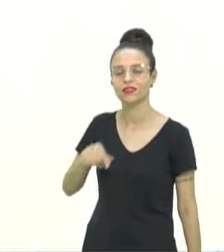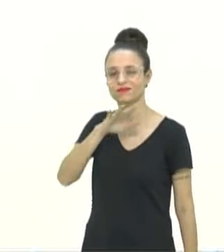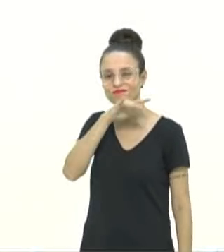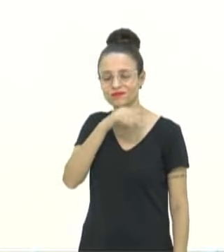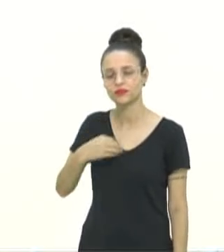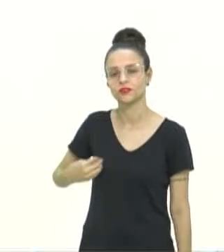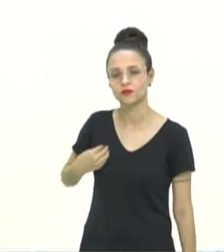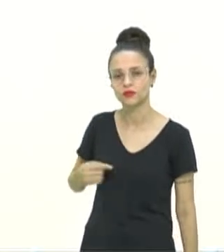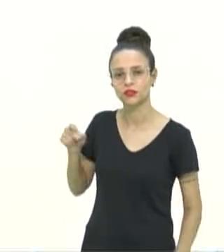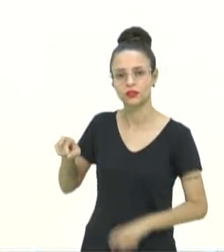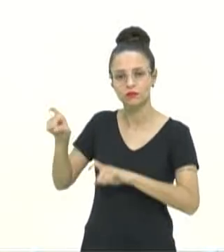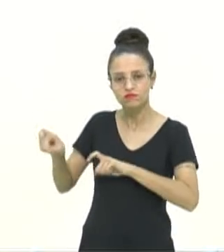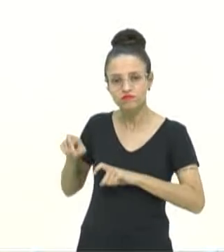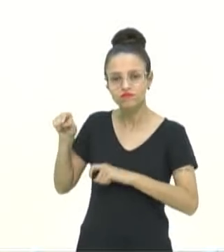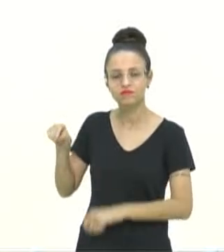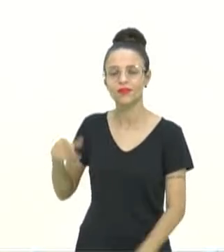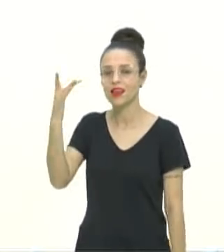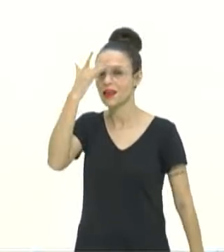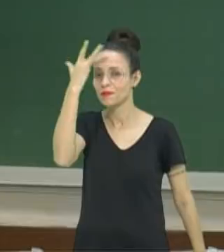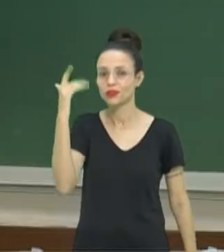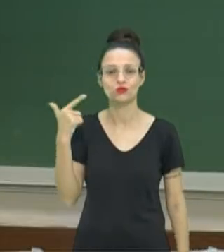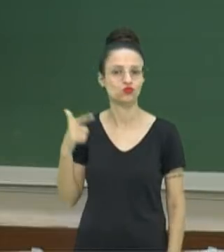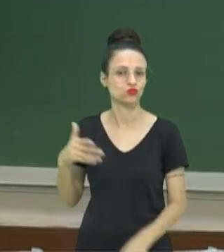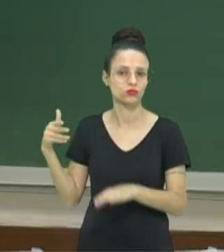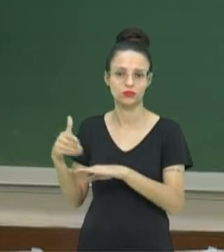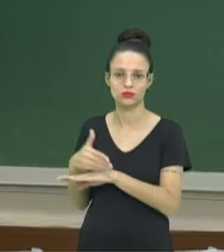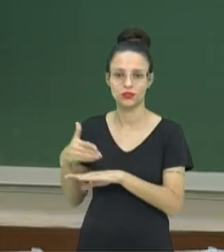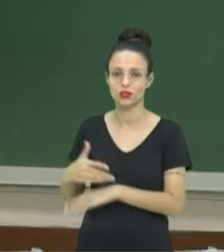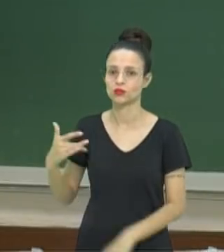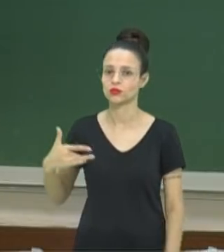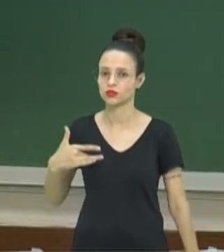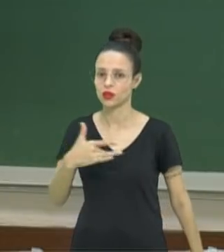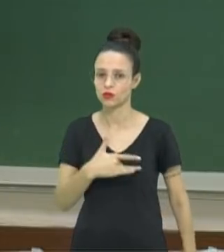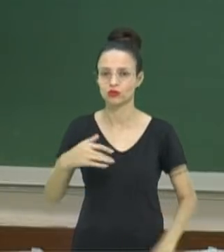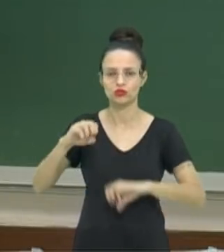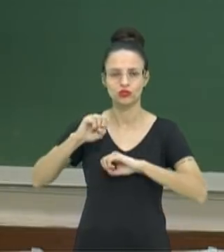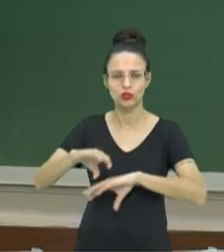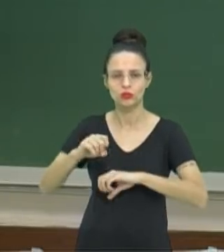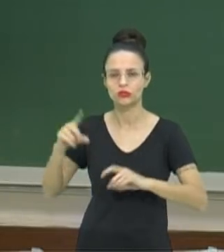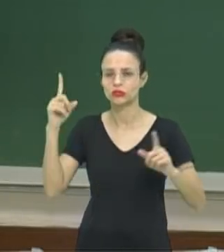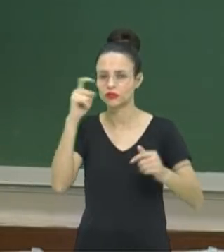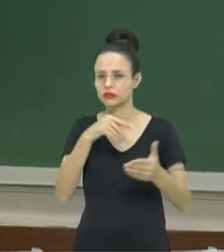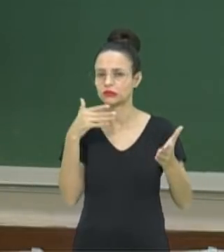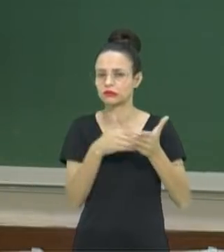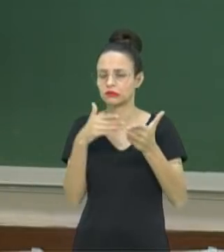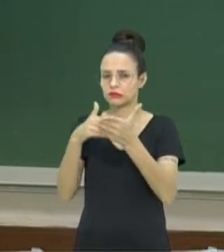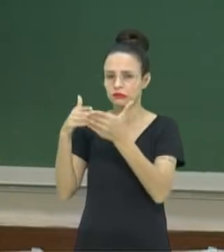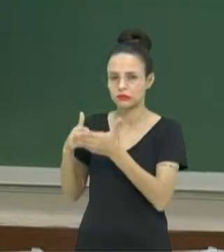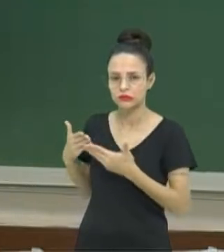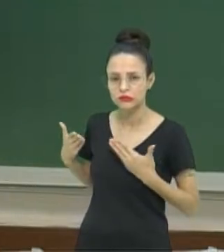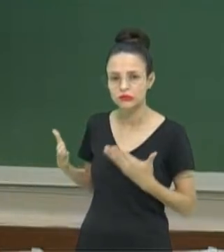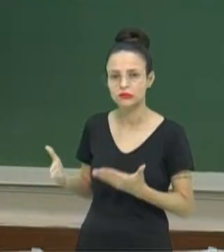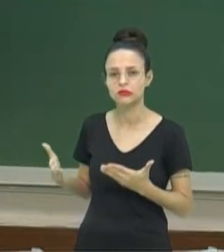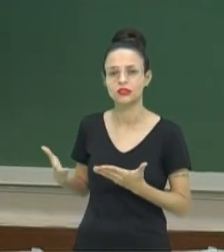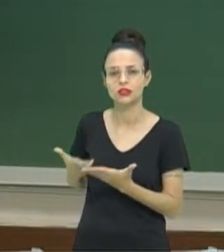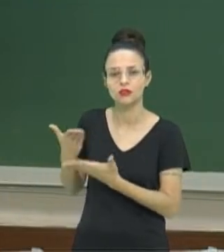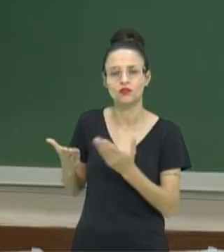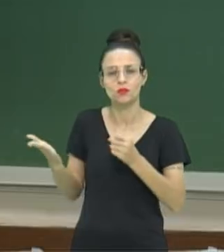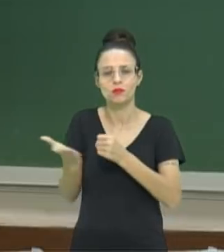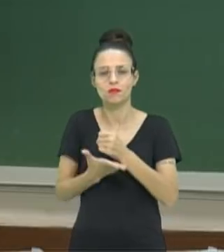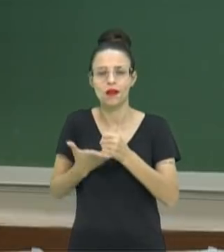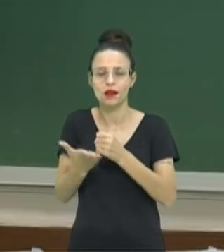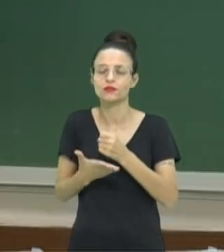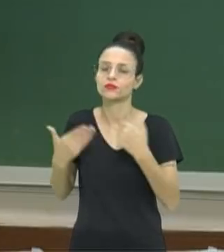no meio rural brasileiro. As pessoas não tinham acesso à saúde, à educação, uma dificuldade enorme para ter acesso a esses serviços